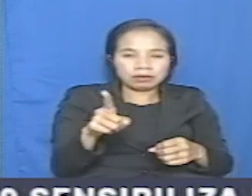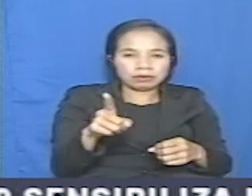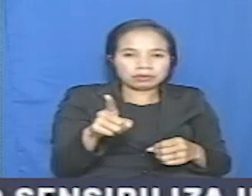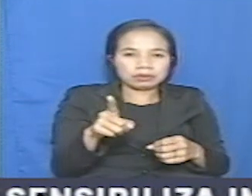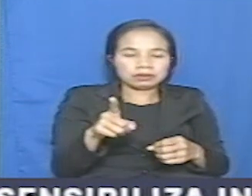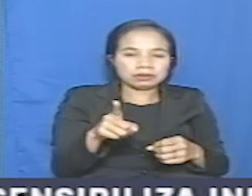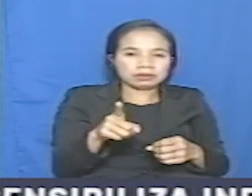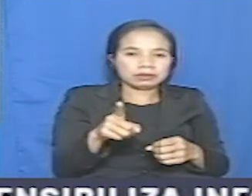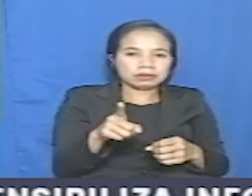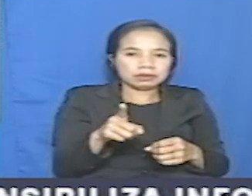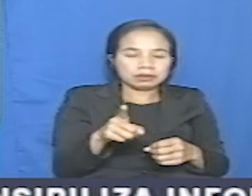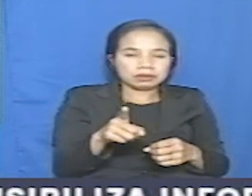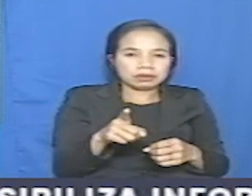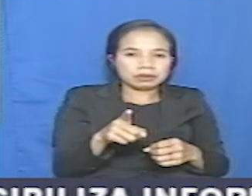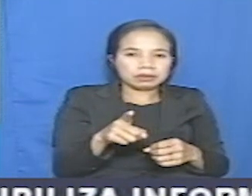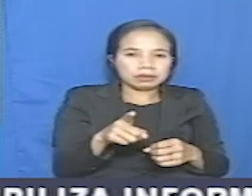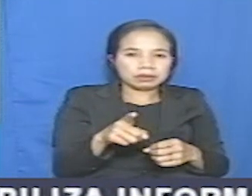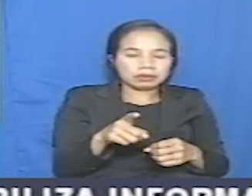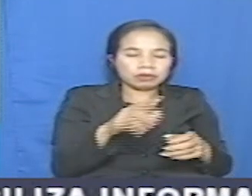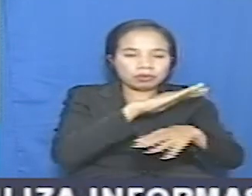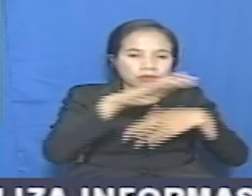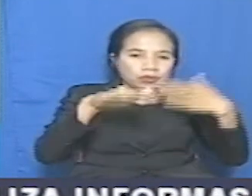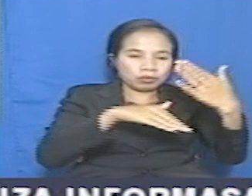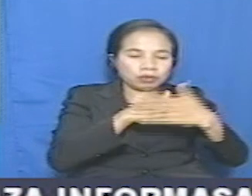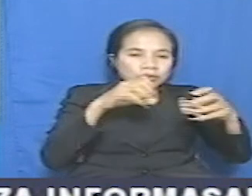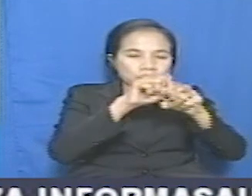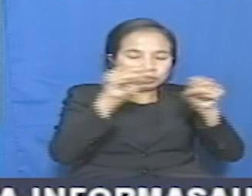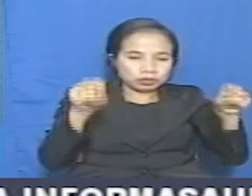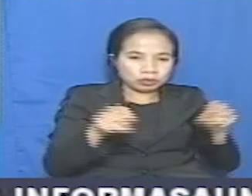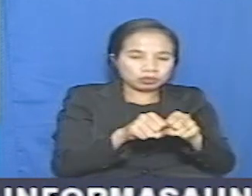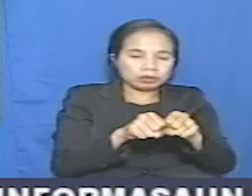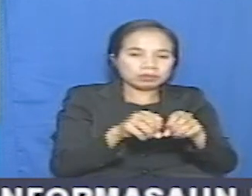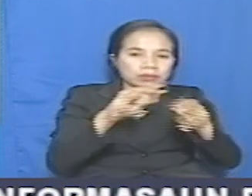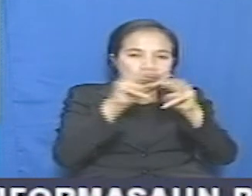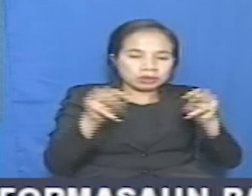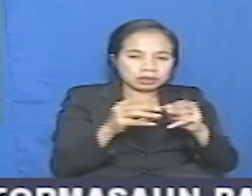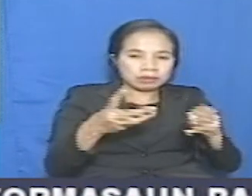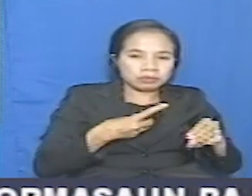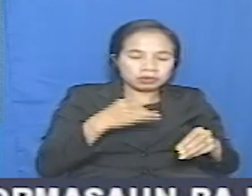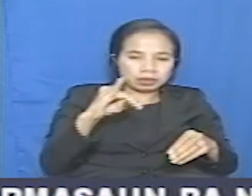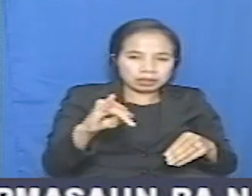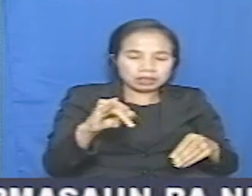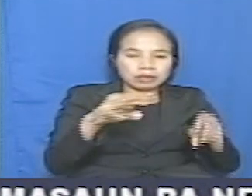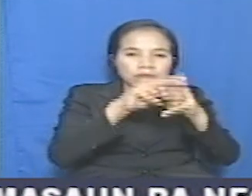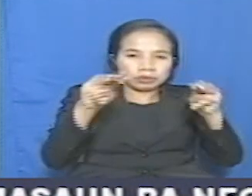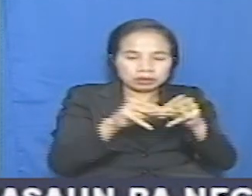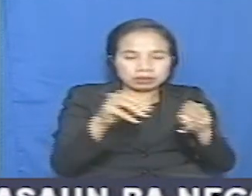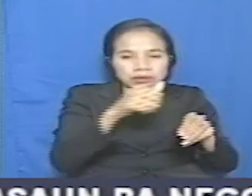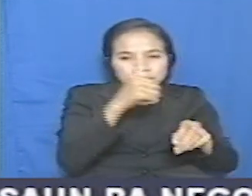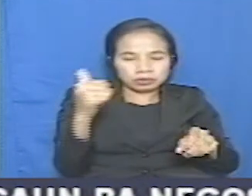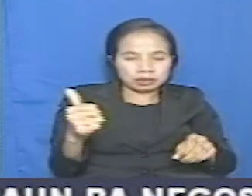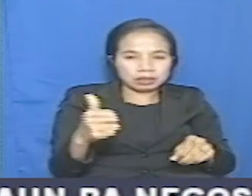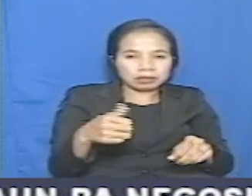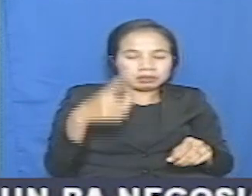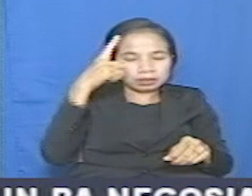está no município de Dili, no município de Siracelup, quando isso